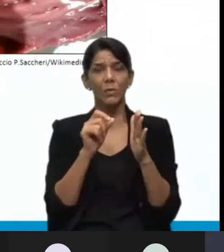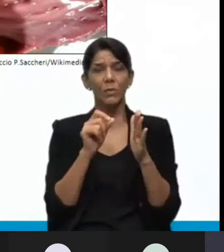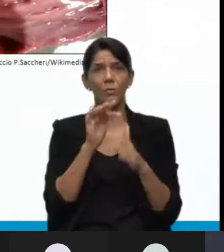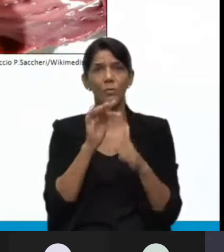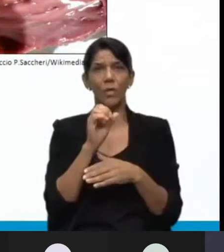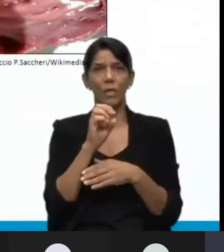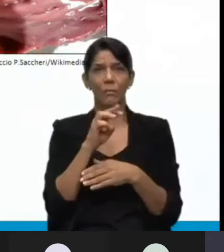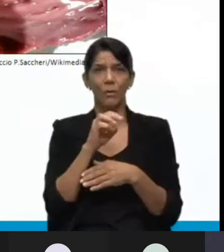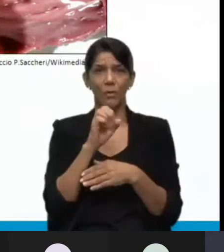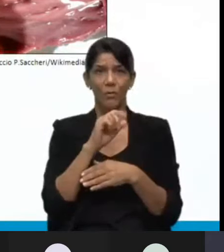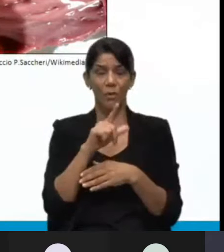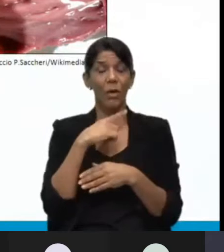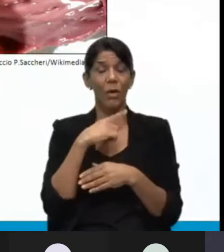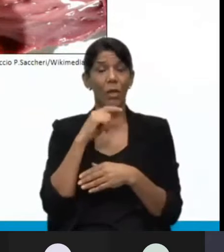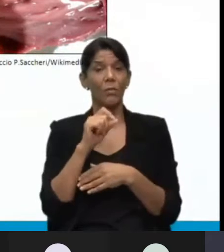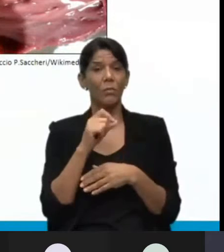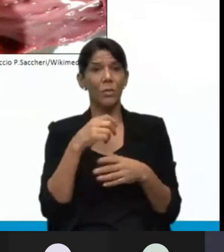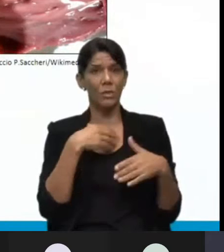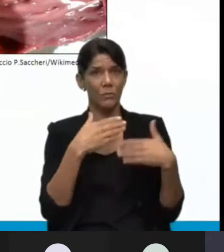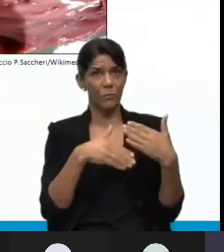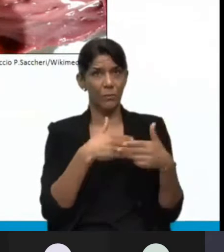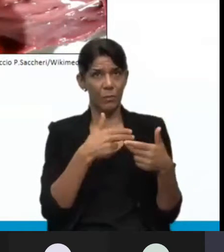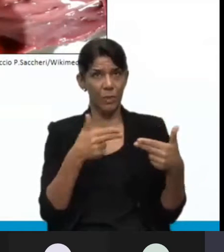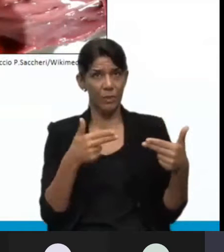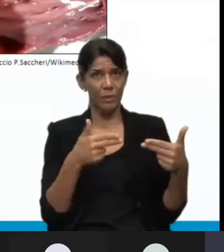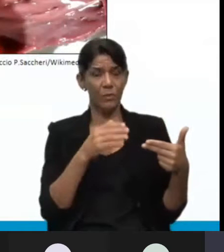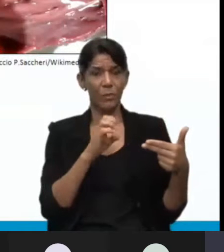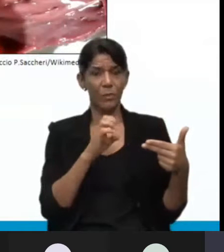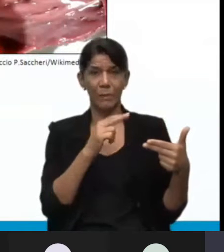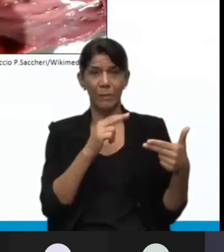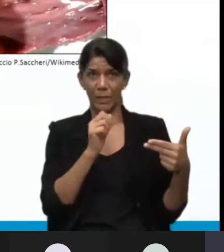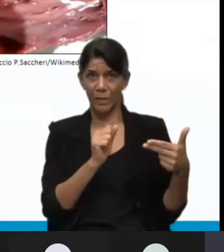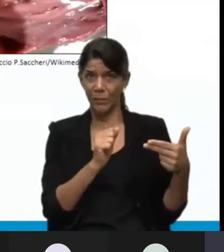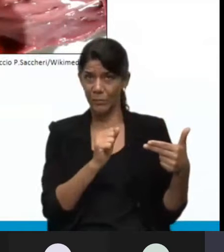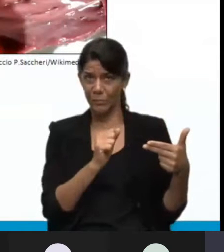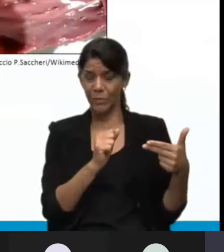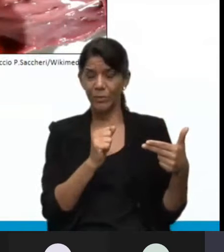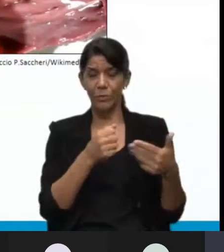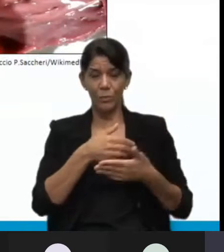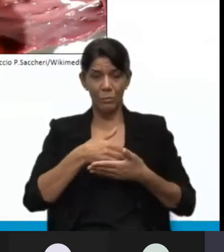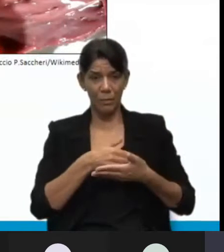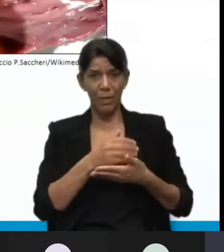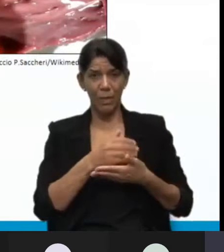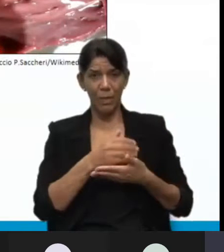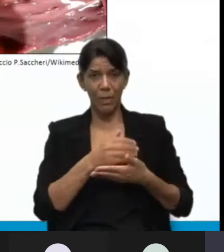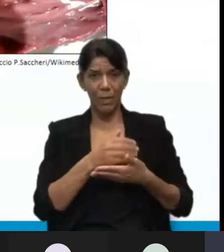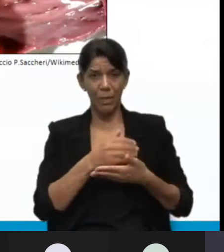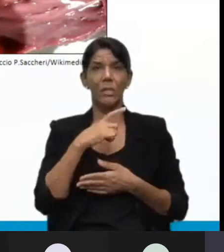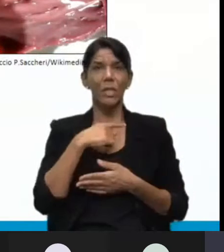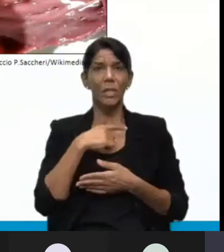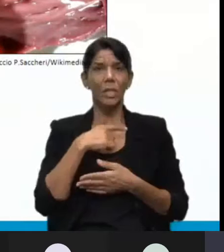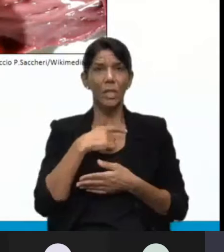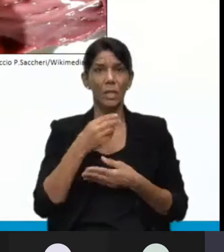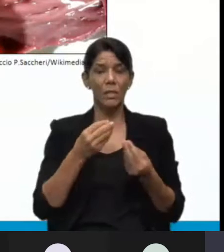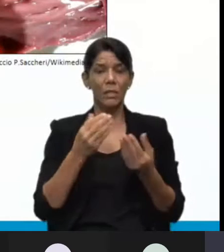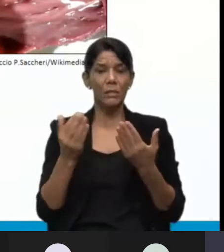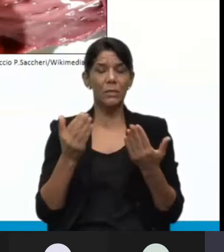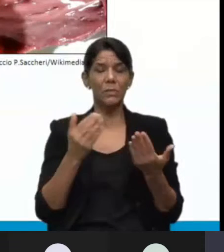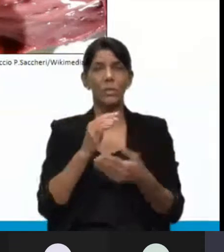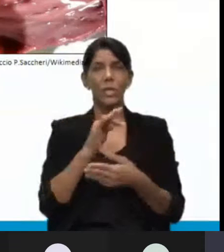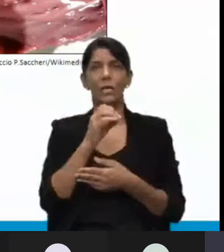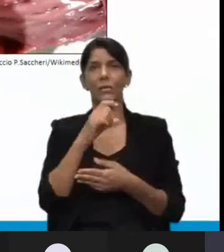aí do forame oval, tá? Então, lá no desenvolvimento embrionário, né, no desenvolvimento do feto, existe uma passagem aí entre